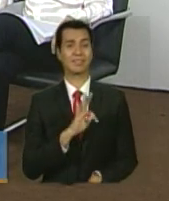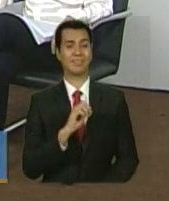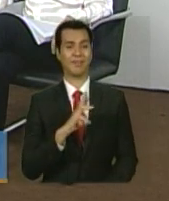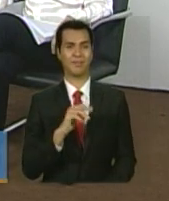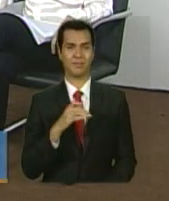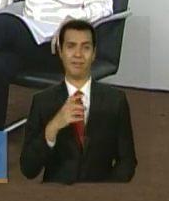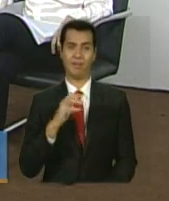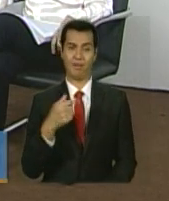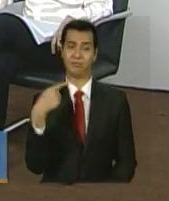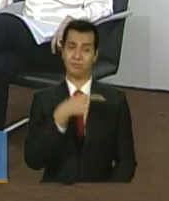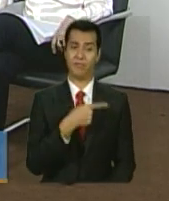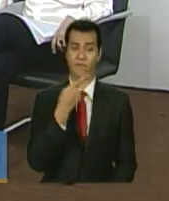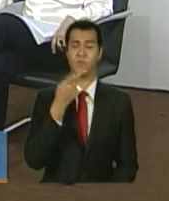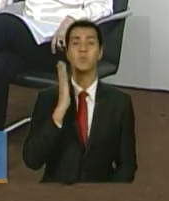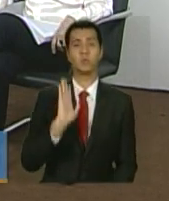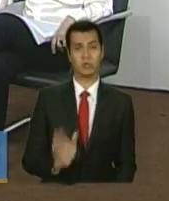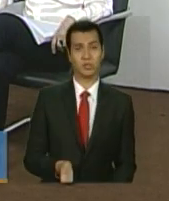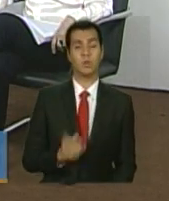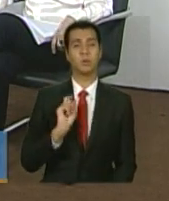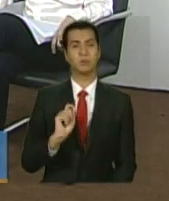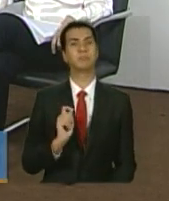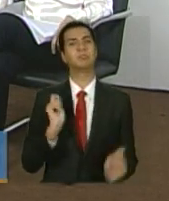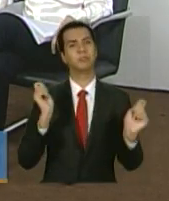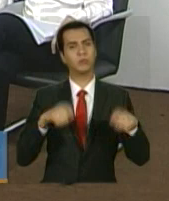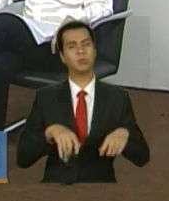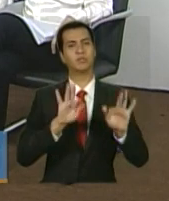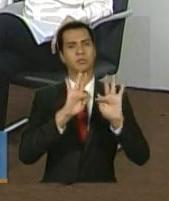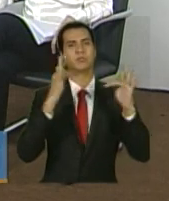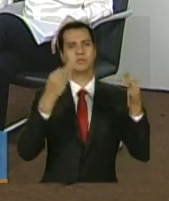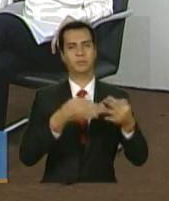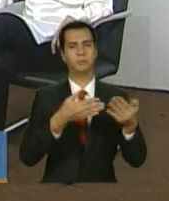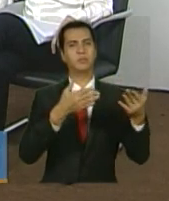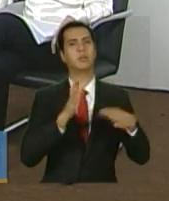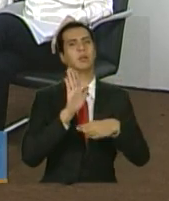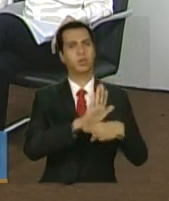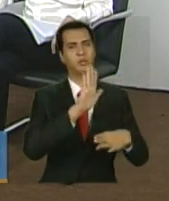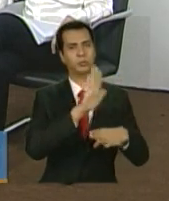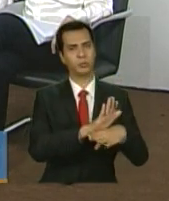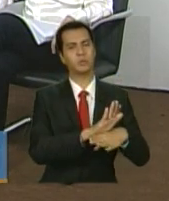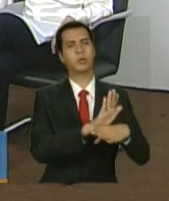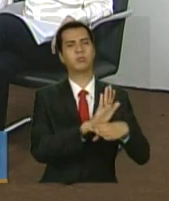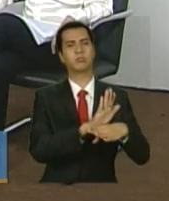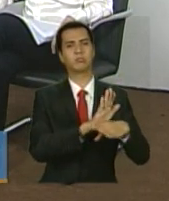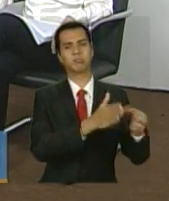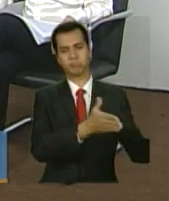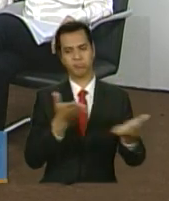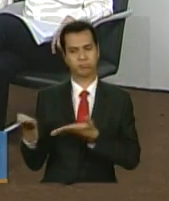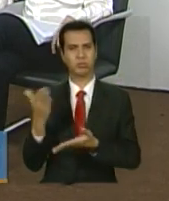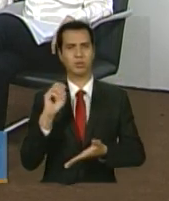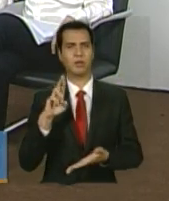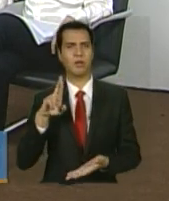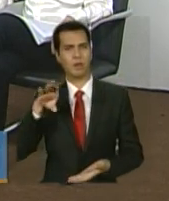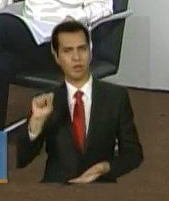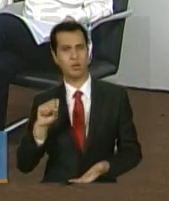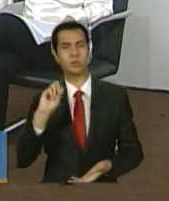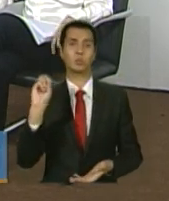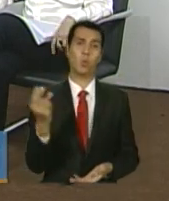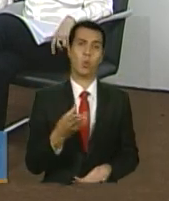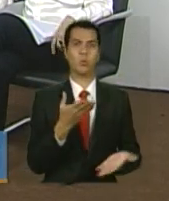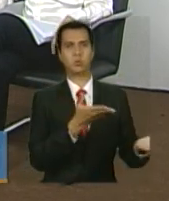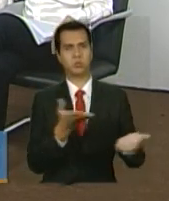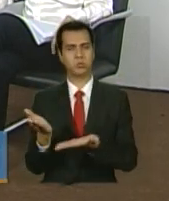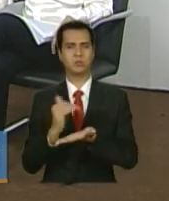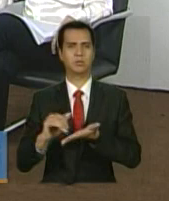essa família à Secretaria de Assistência ou ao CRAS mais próximo. Aí já